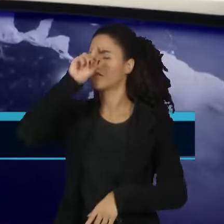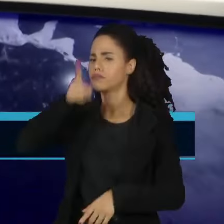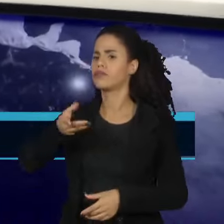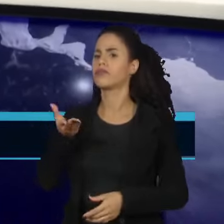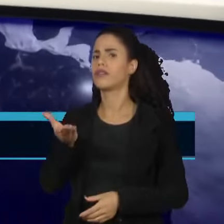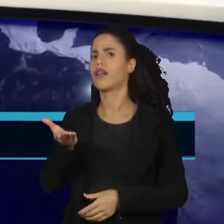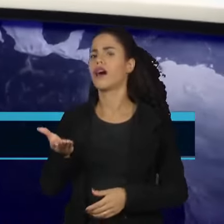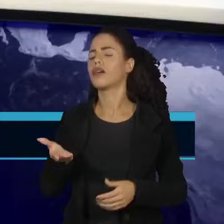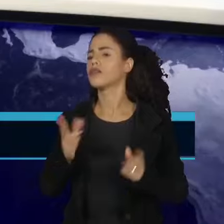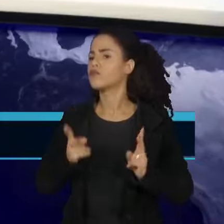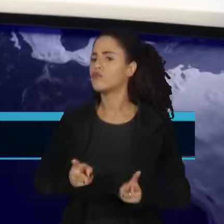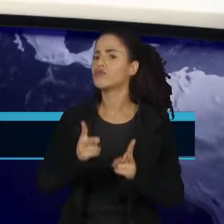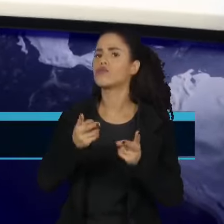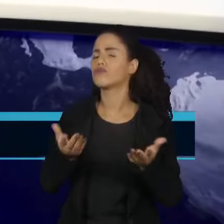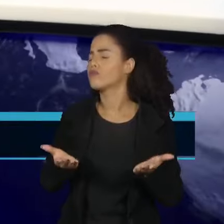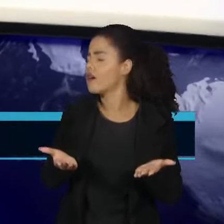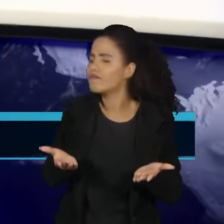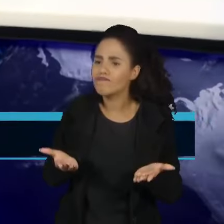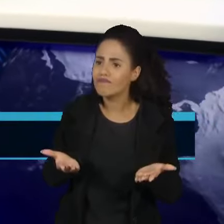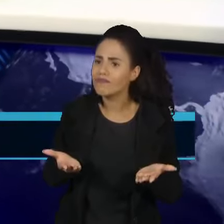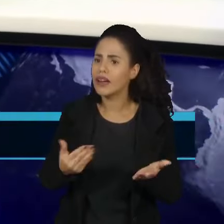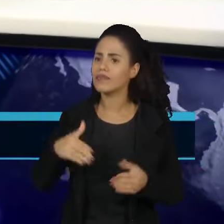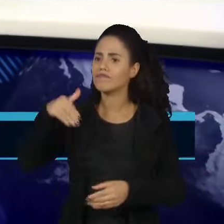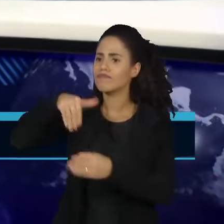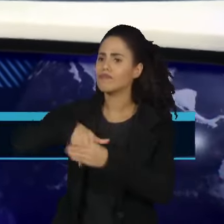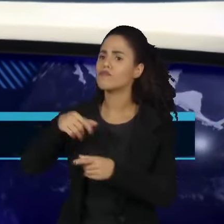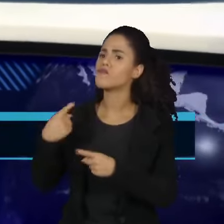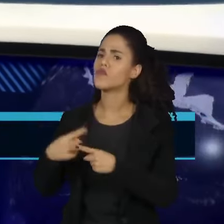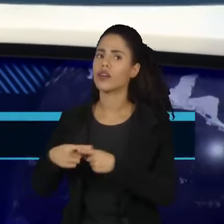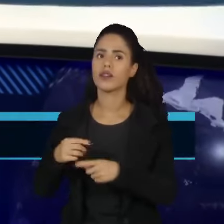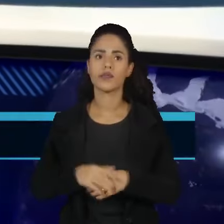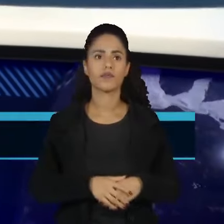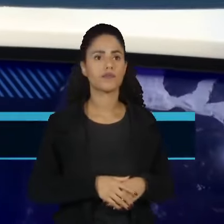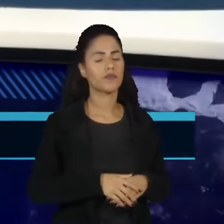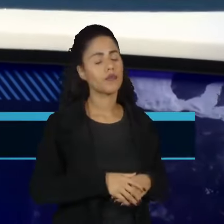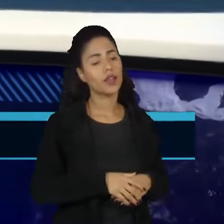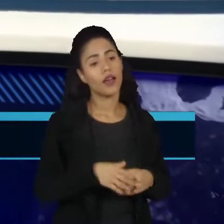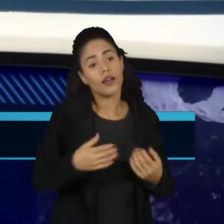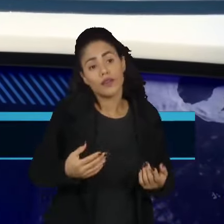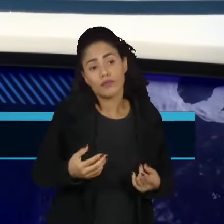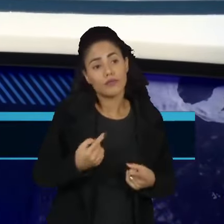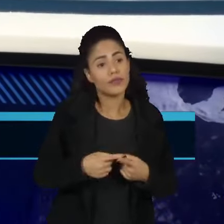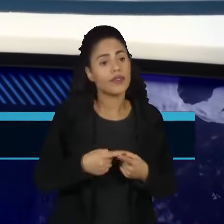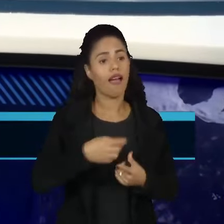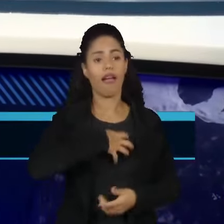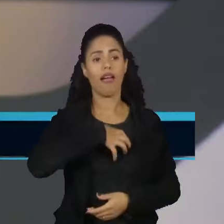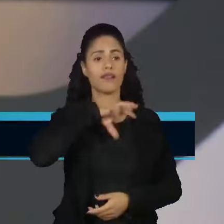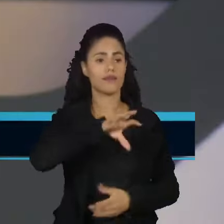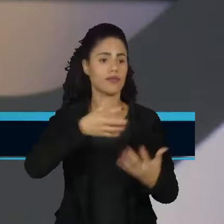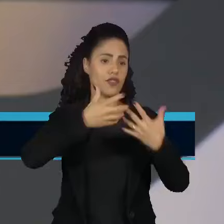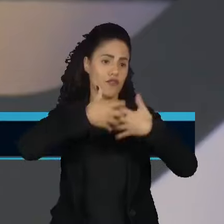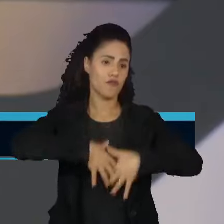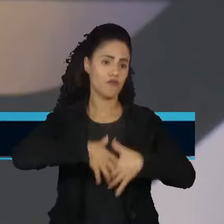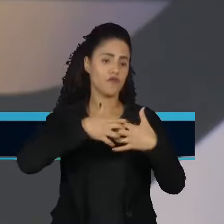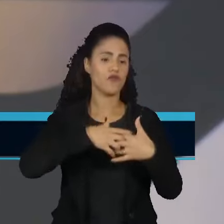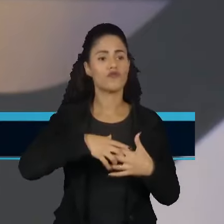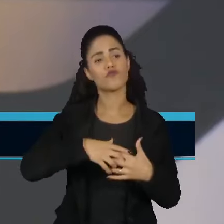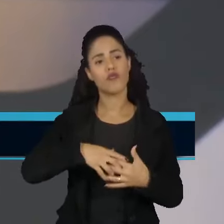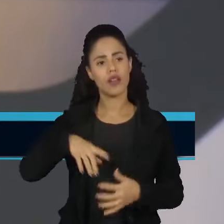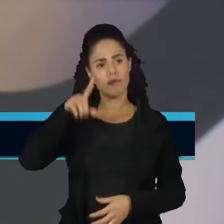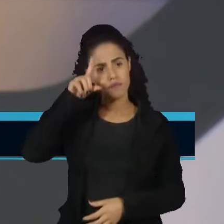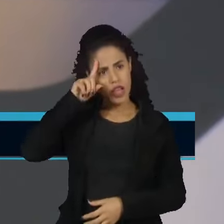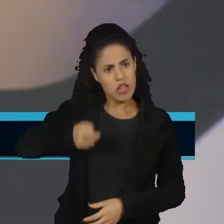ainda se dão ao trabalho de fazer uma eleição. Porque faz parte da lógica dessa nova forma de ditadura da América